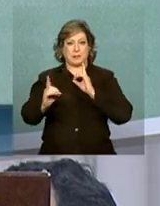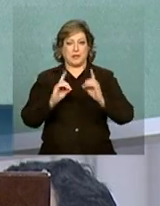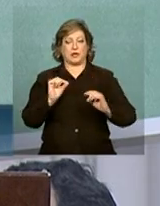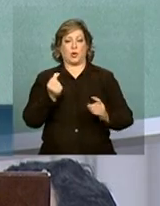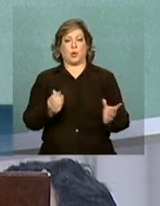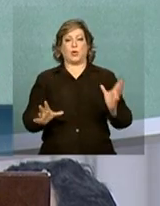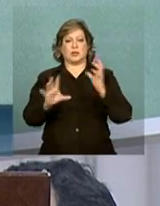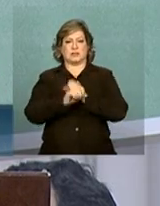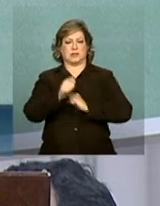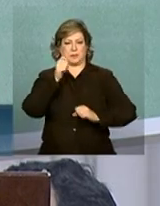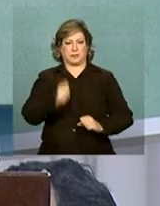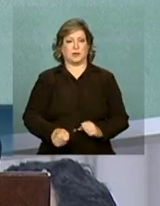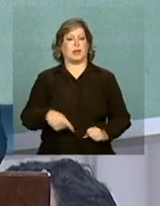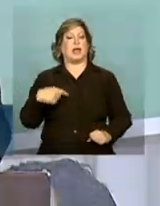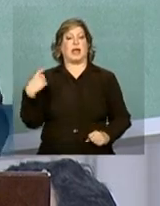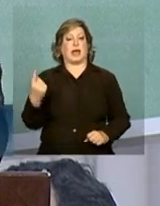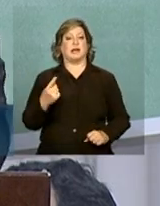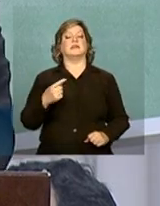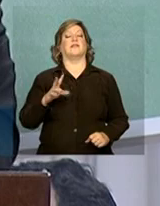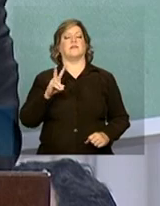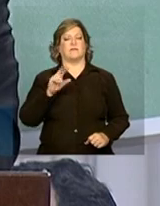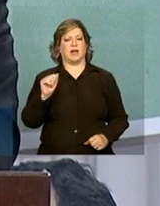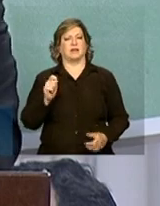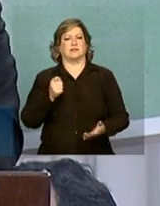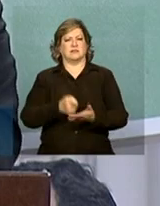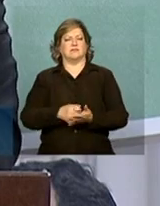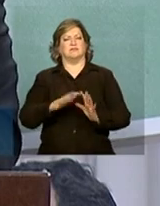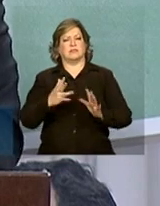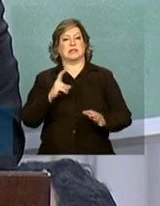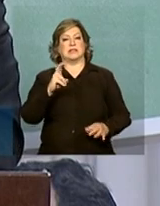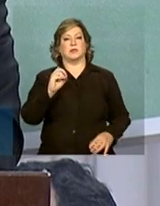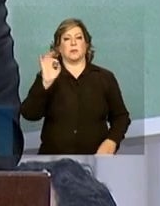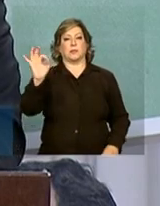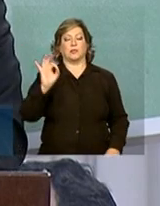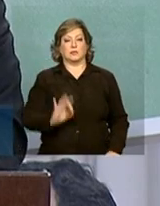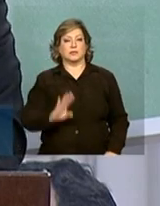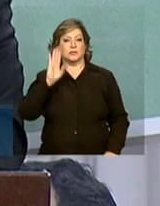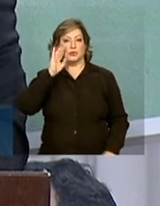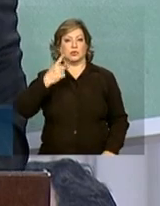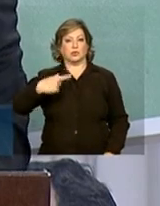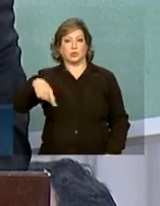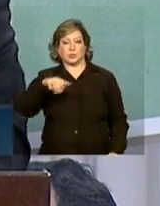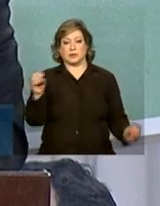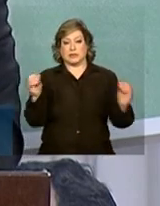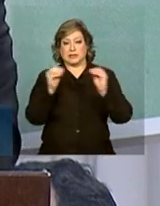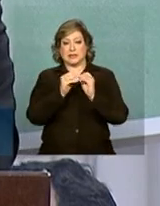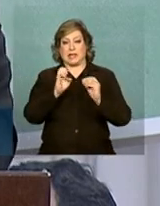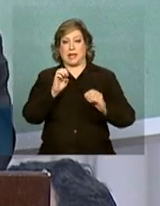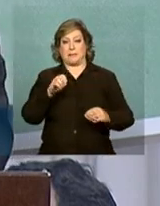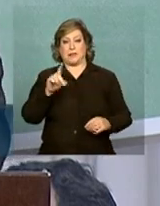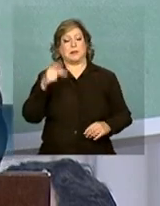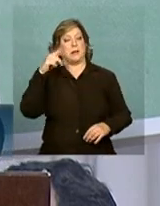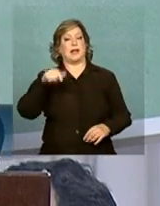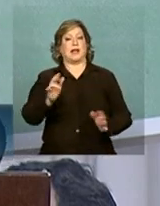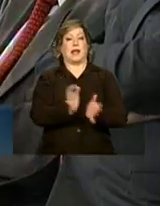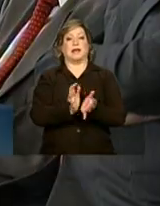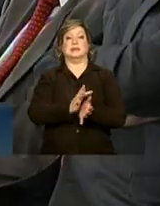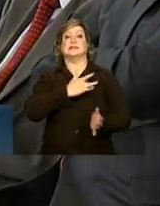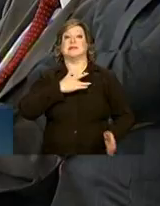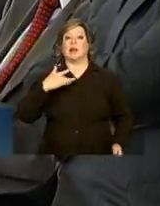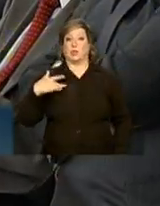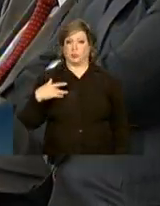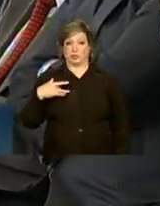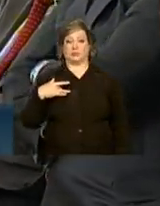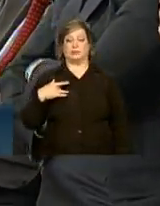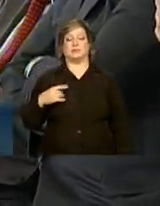impositivo, não fugirão de colocar pelo menos 50% das suas emendas para a área da saúde